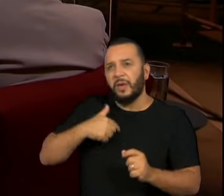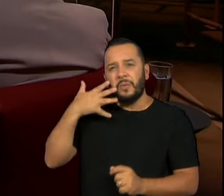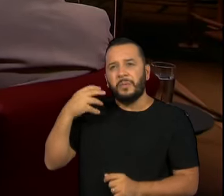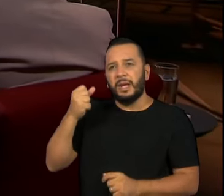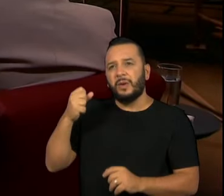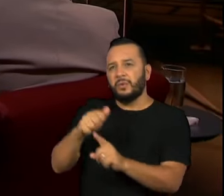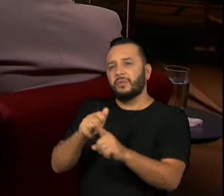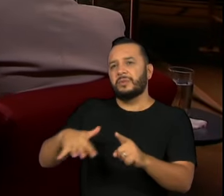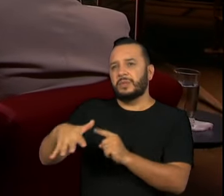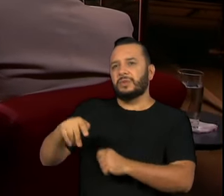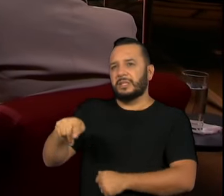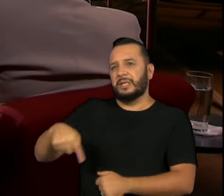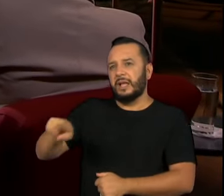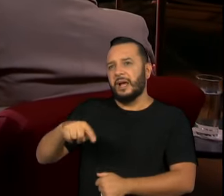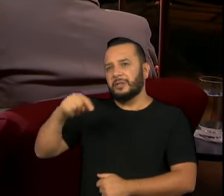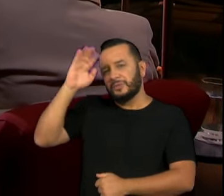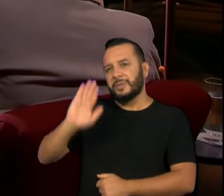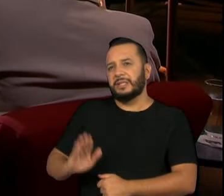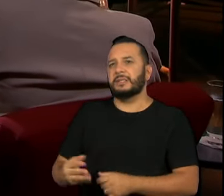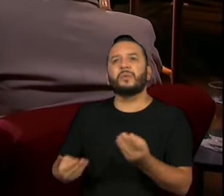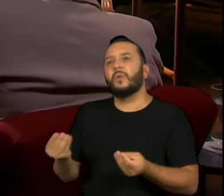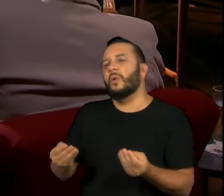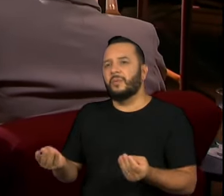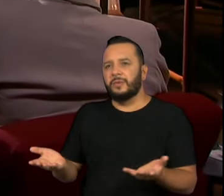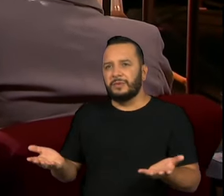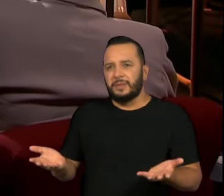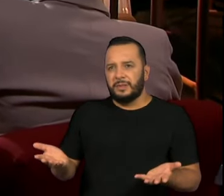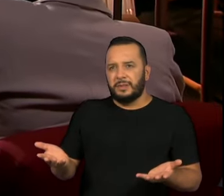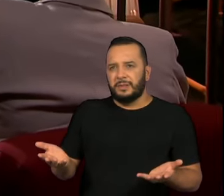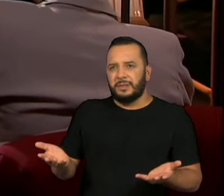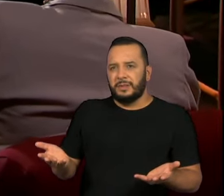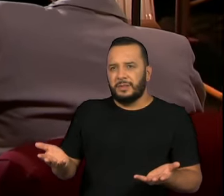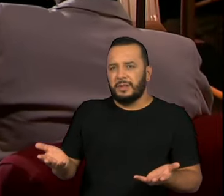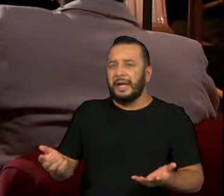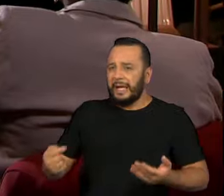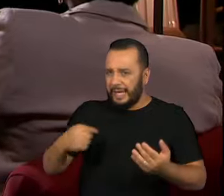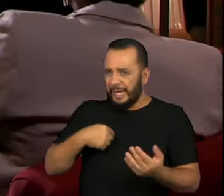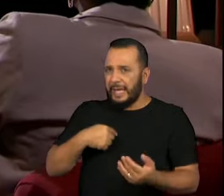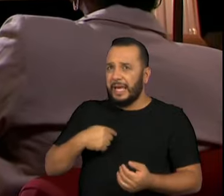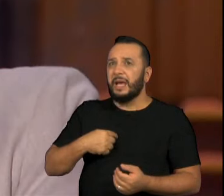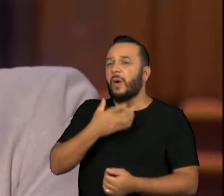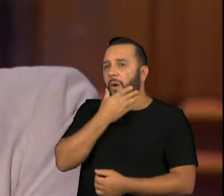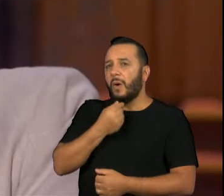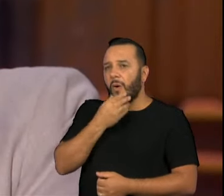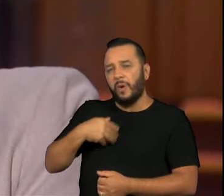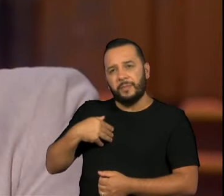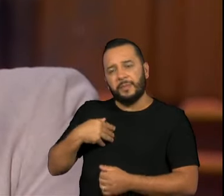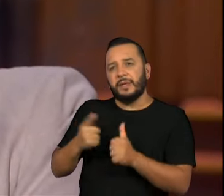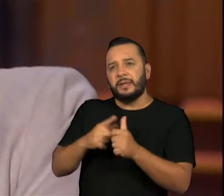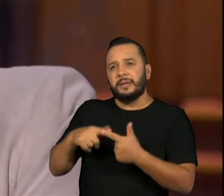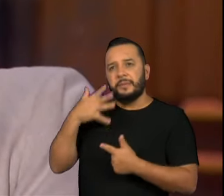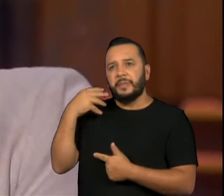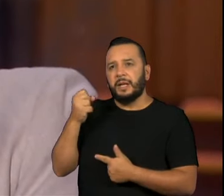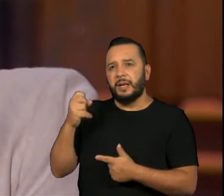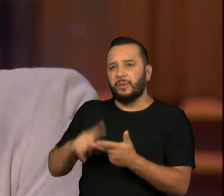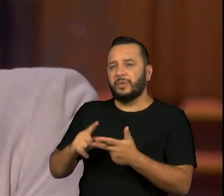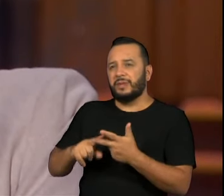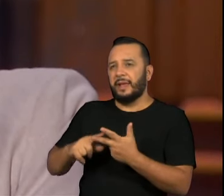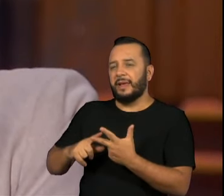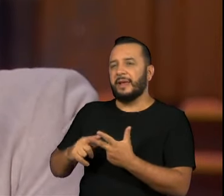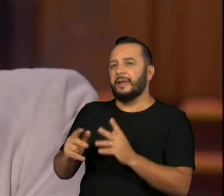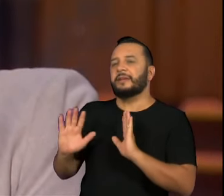cidade como a brasileira né O que que eu do meu lugar de um homem branco privilegiado de vários privilégios